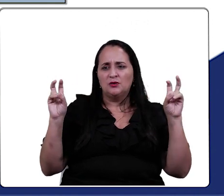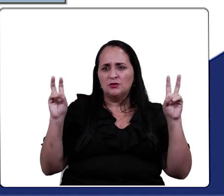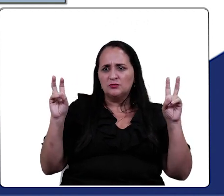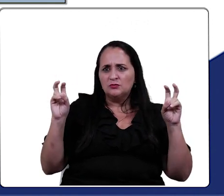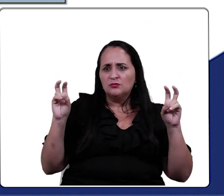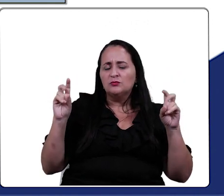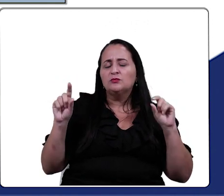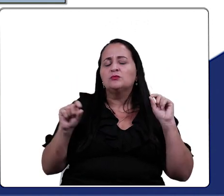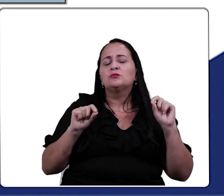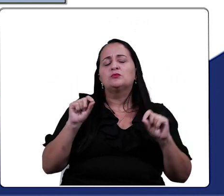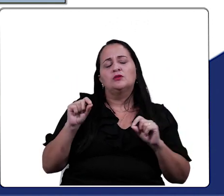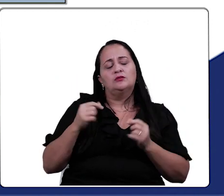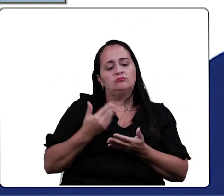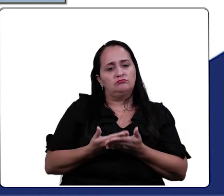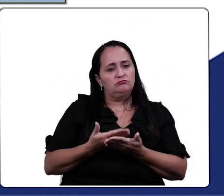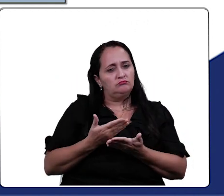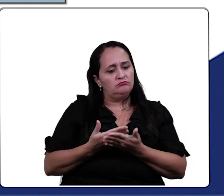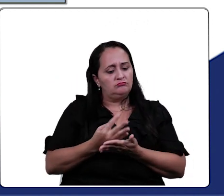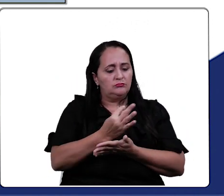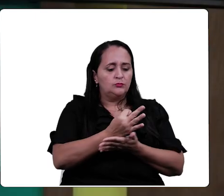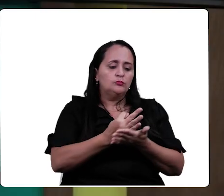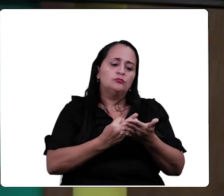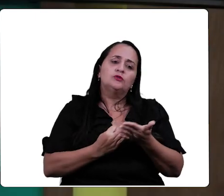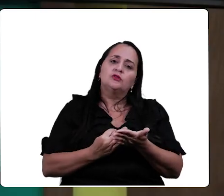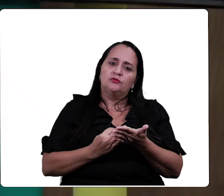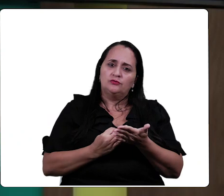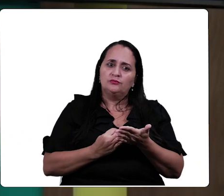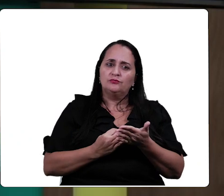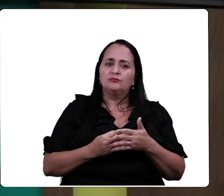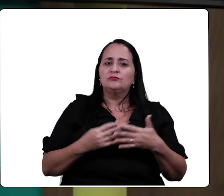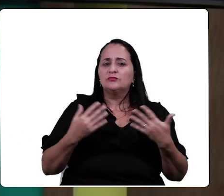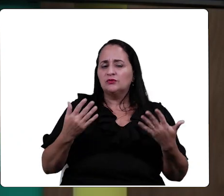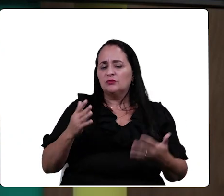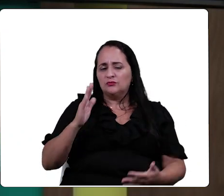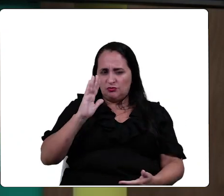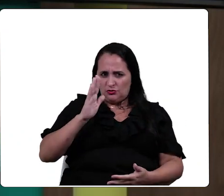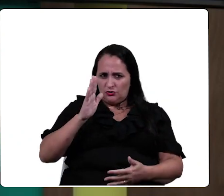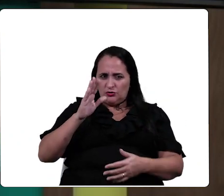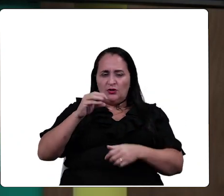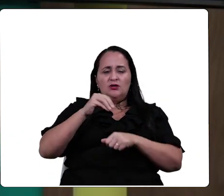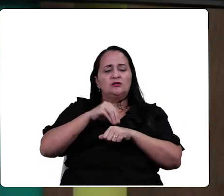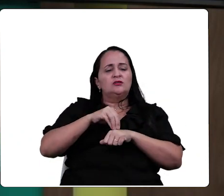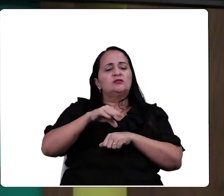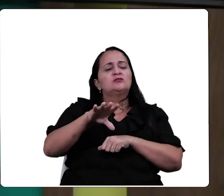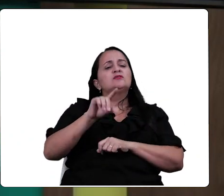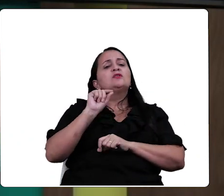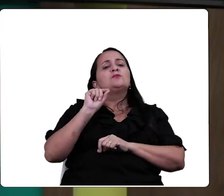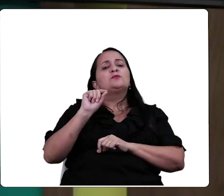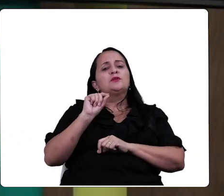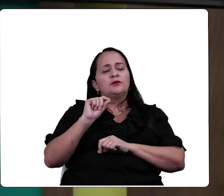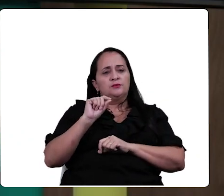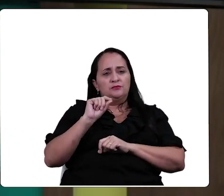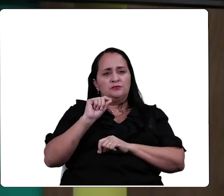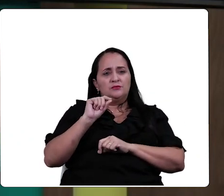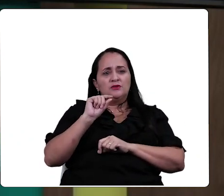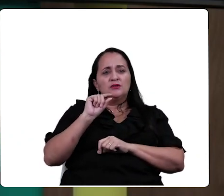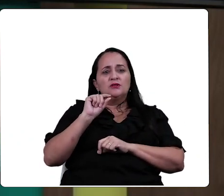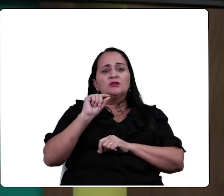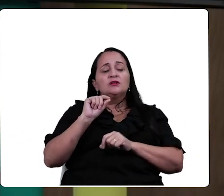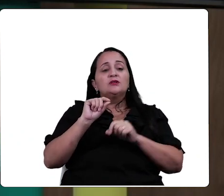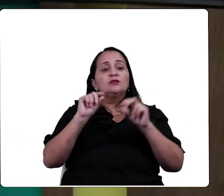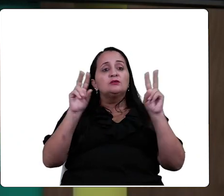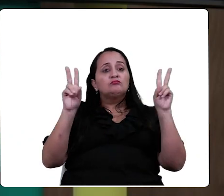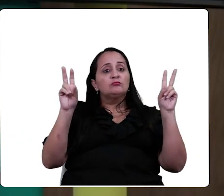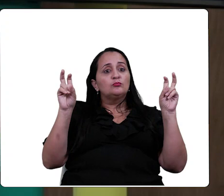ser tratado lá no texto. Ou seja, ele já está lhe dizendo aqui que o